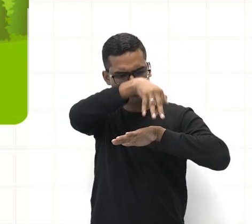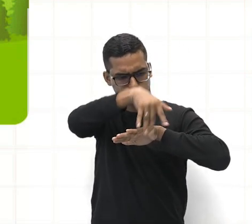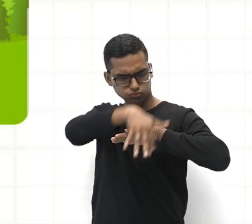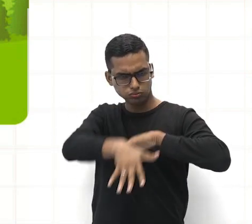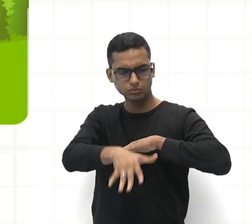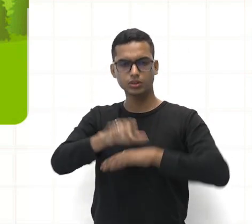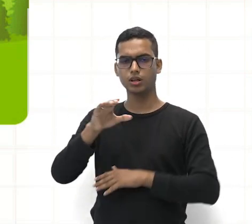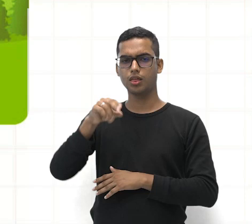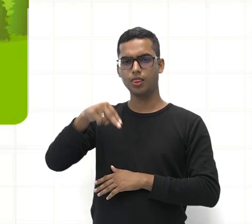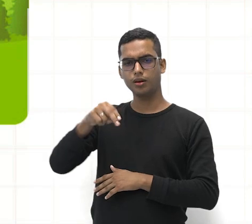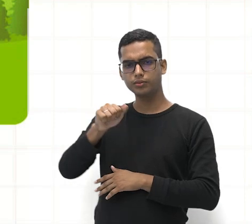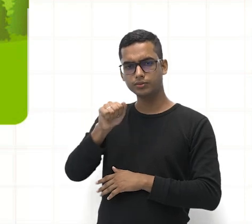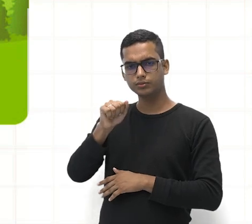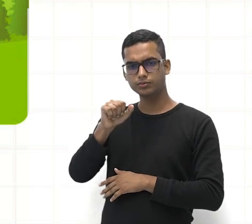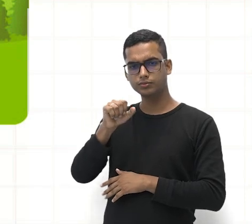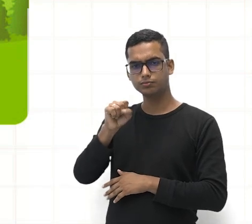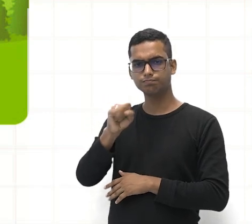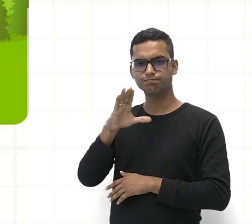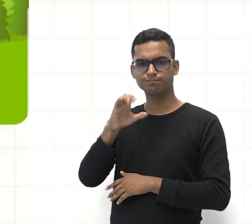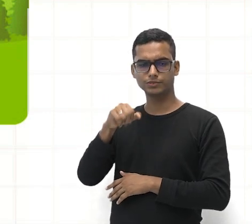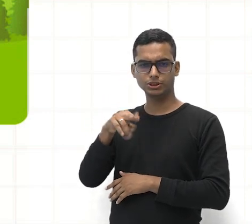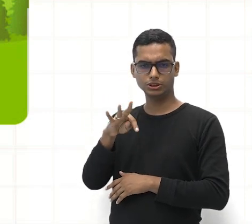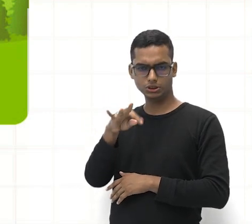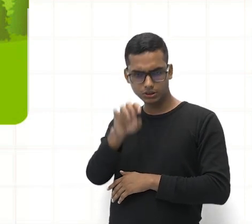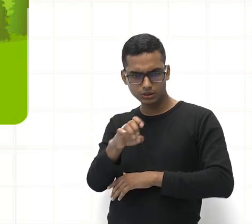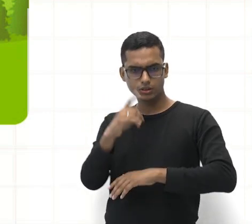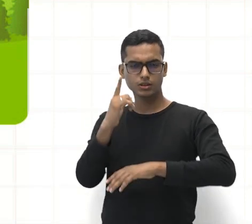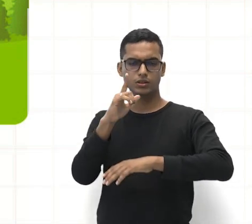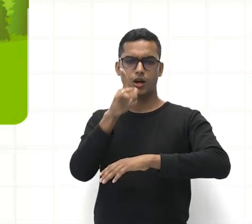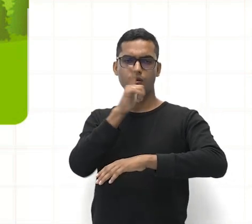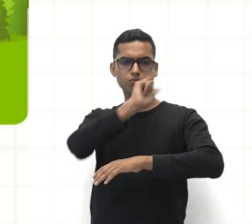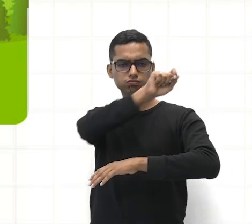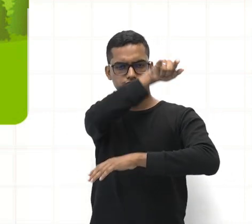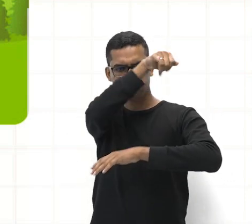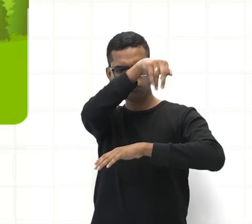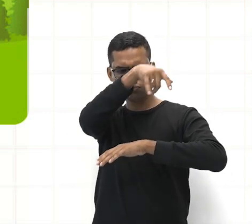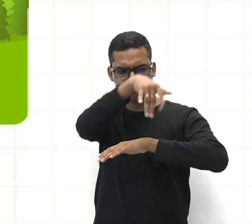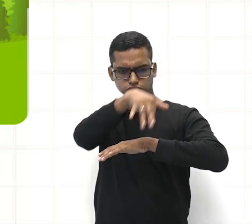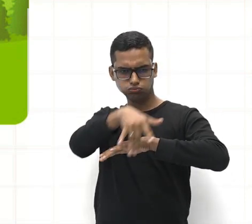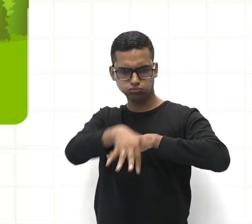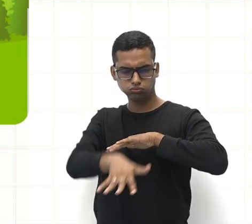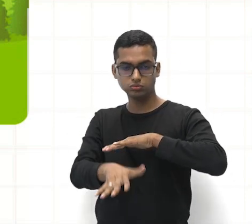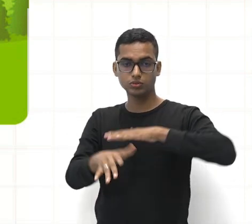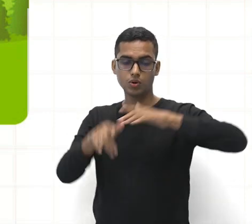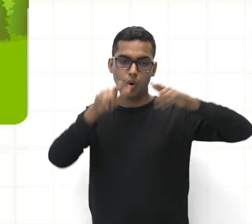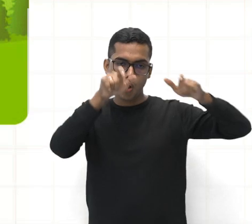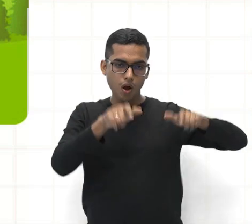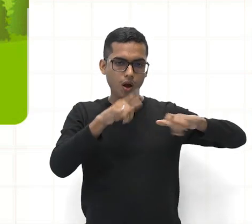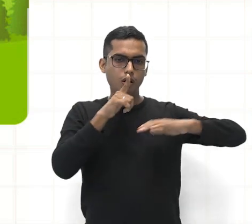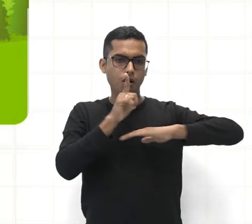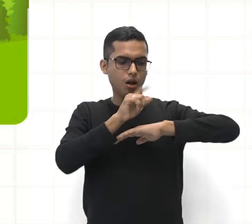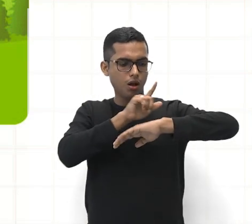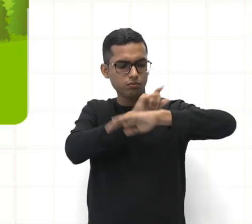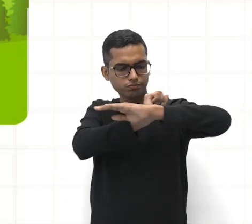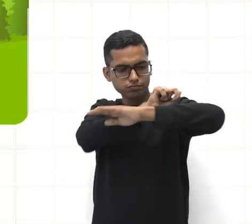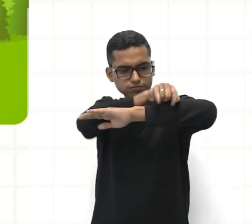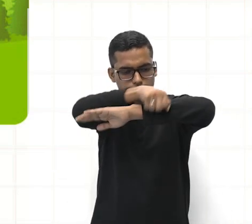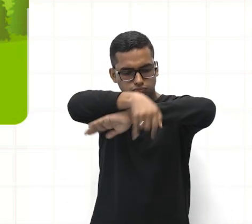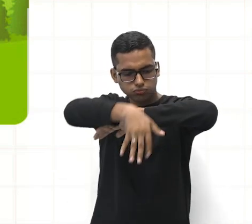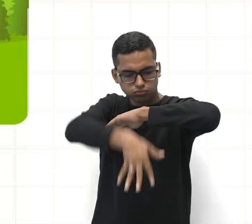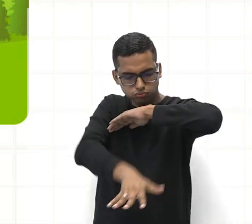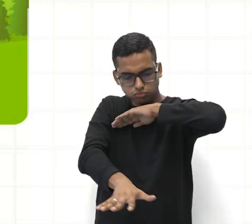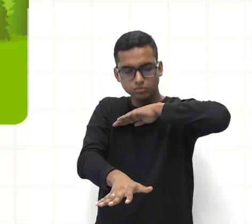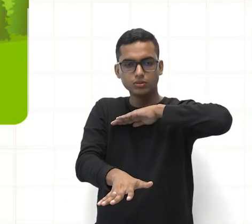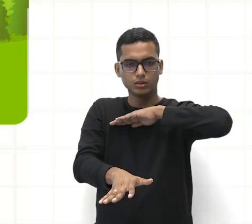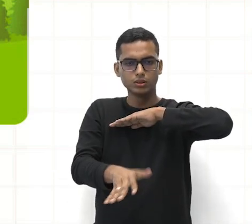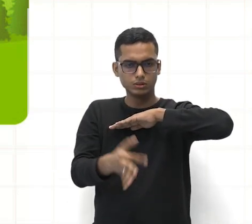um elemento importante de uma bacia hidrográfica. A nascente é o local onde afloram as águas dos